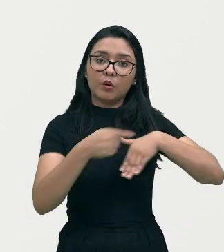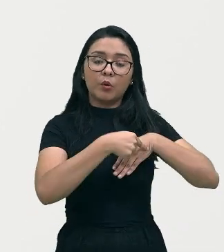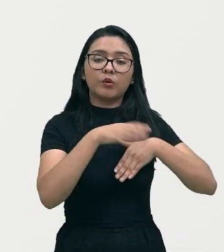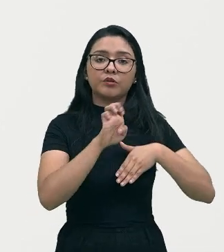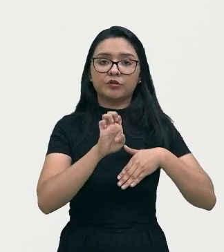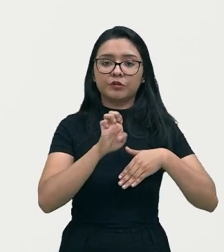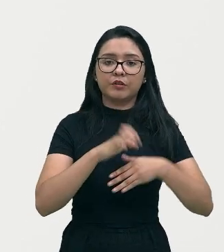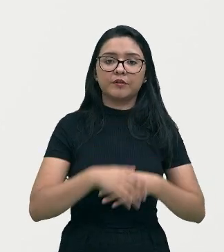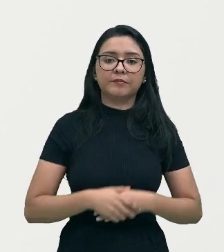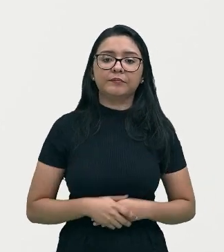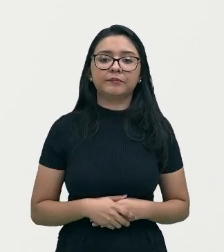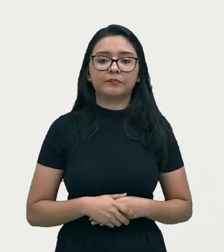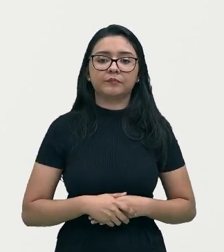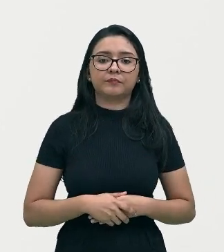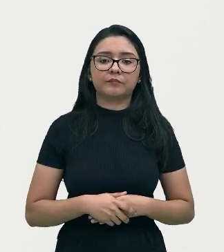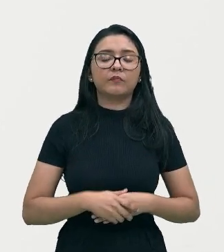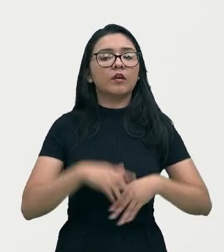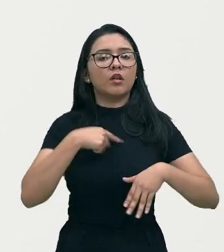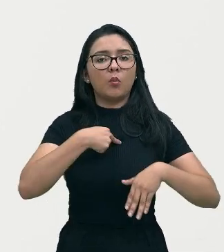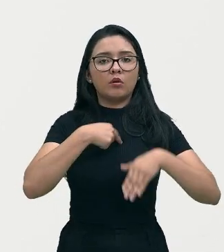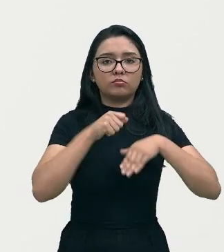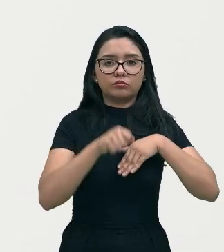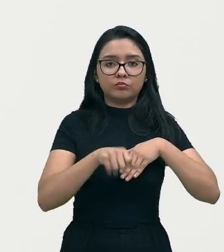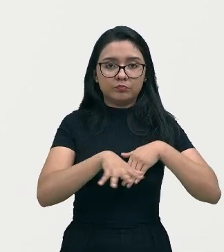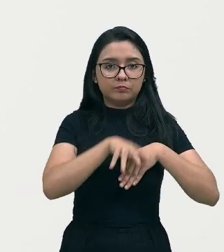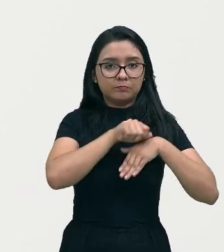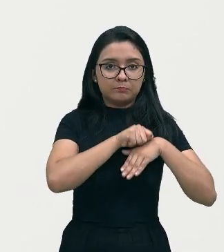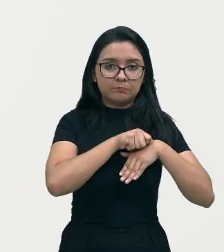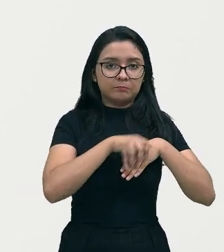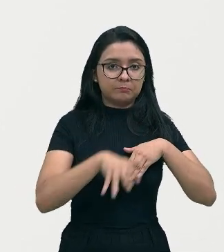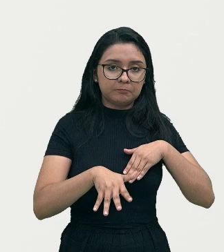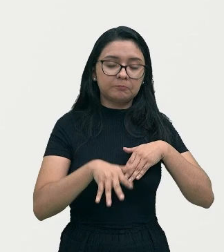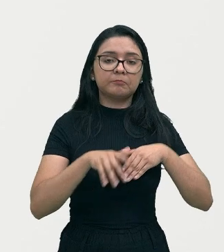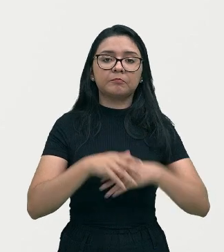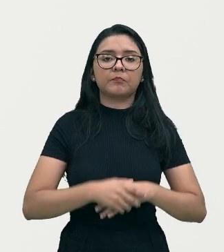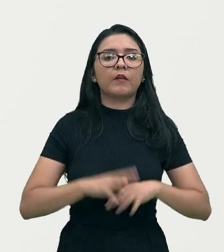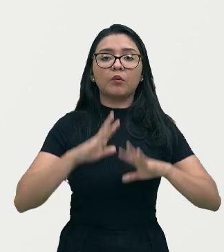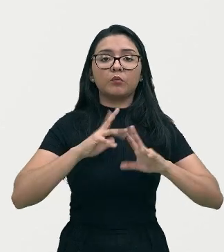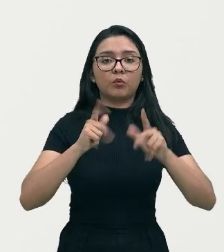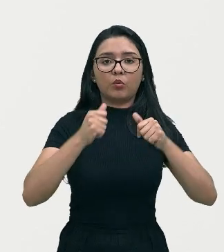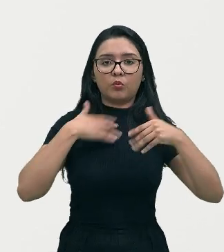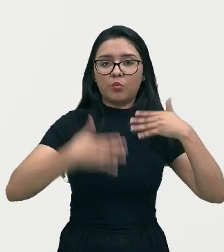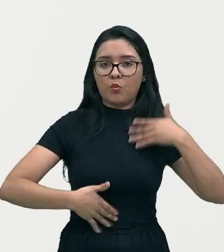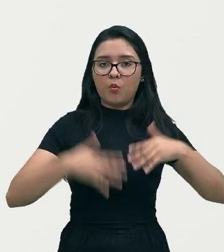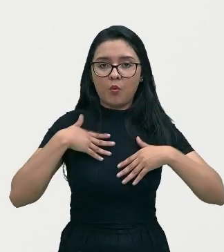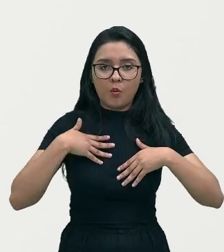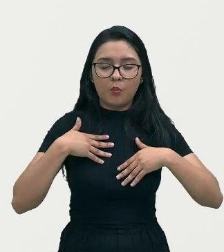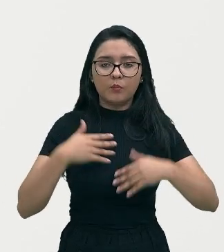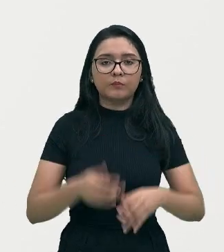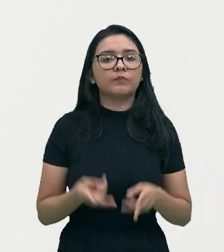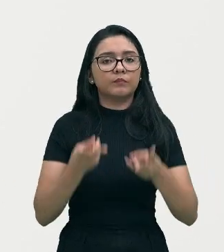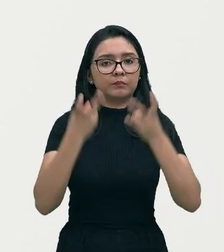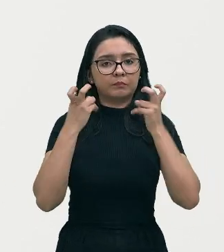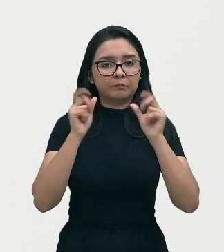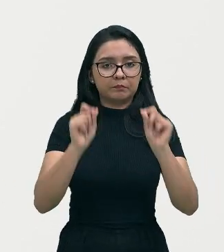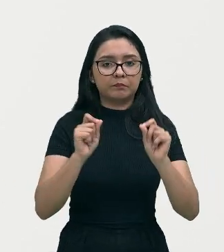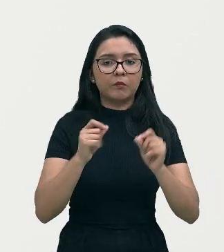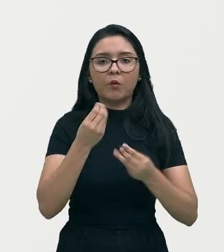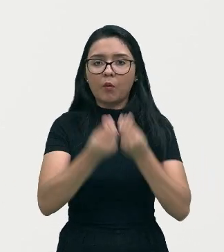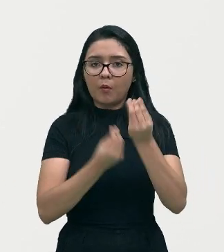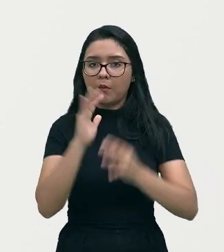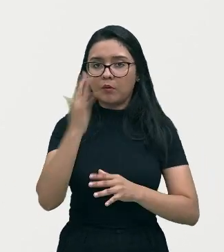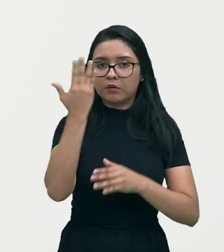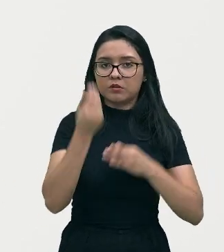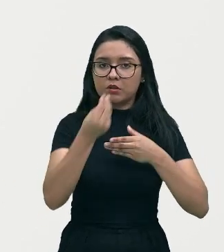o ventrículo esquerdo vai bombear esse sangue que vai ser enviado para todo o corpo, né? Então a gente observou aí um pouco do